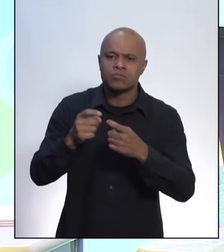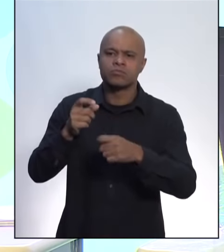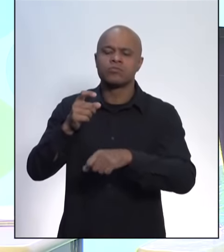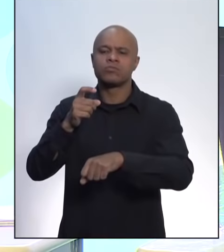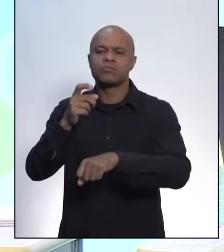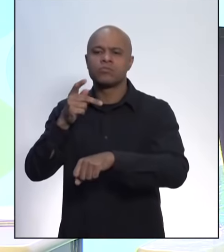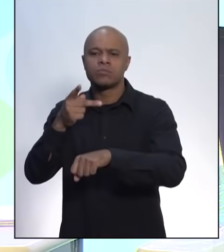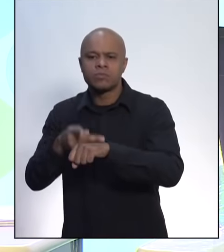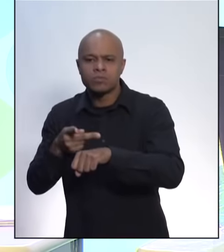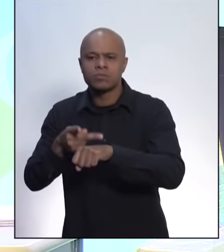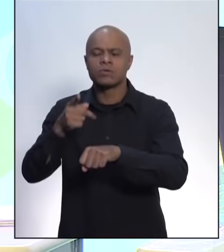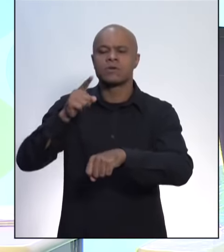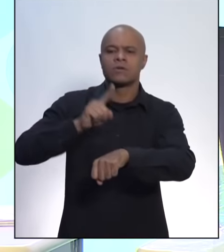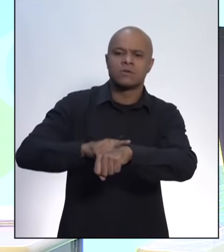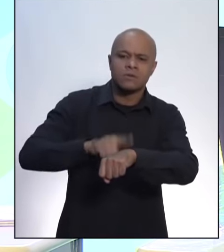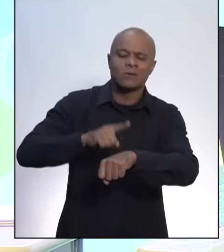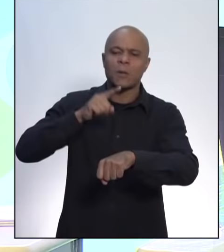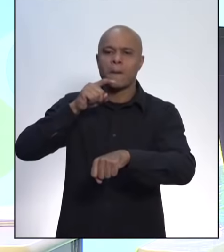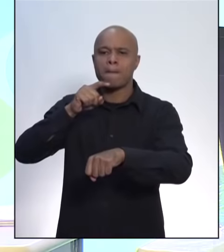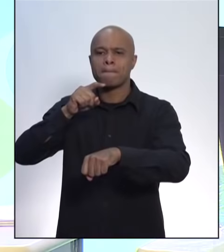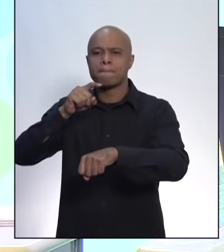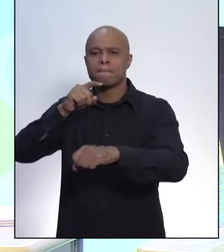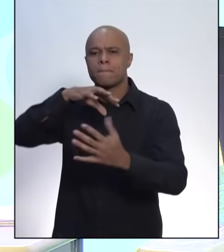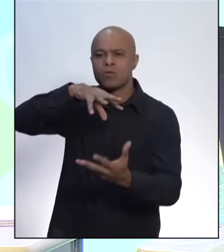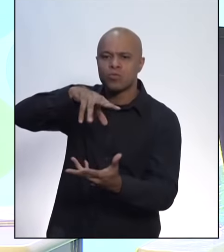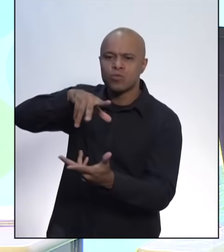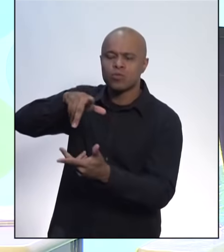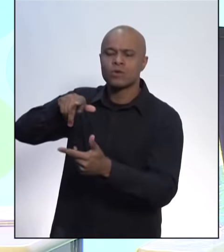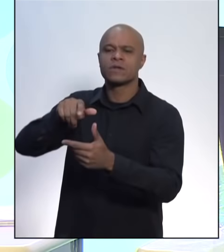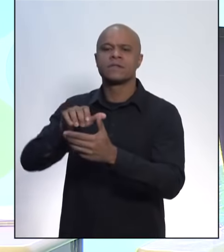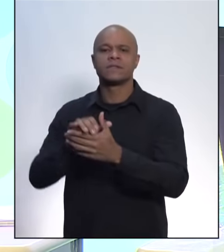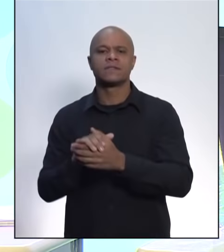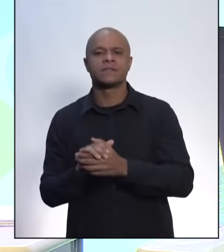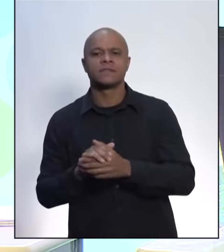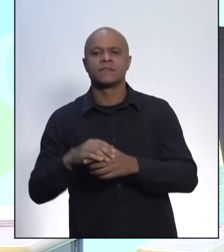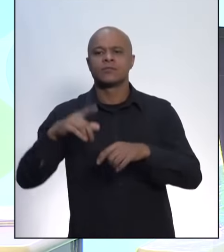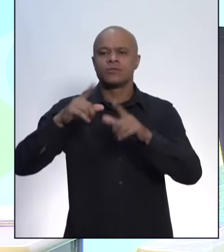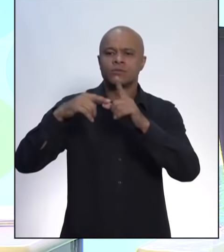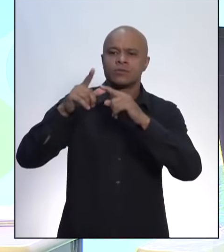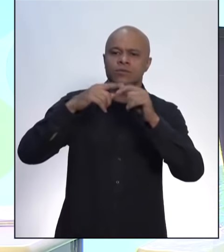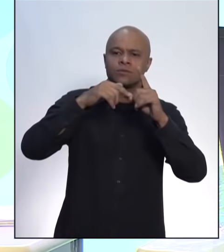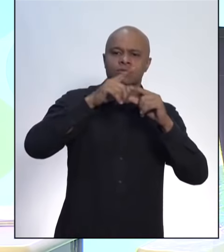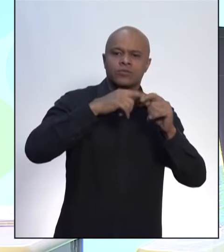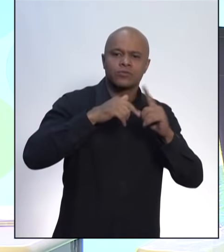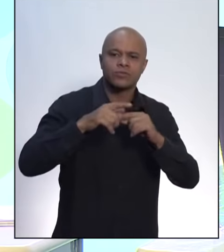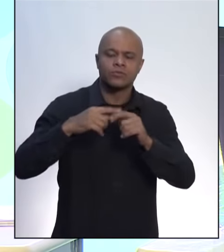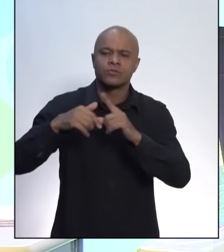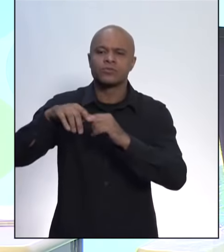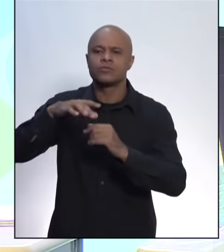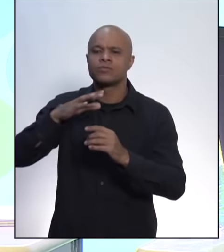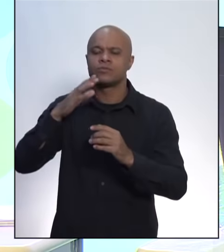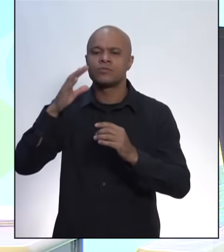pedras estudam um tempo estuda os planetas estudam as estrelas estudam os animais